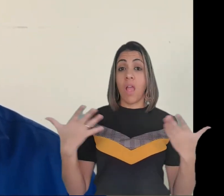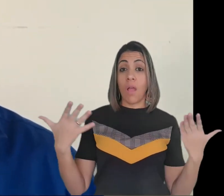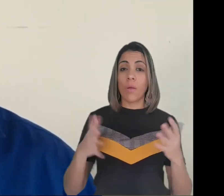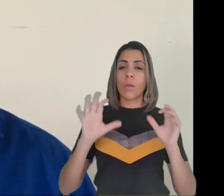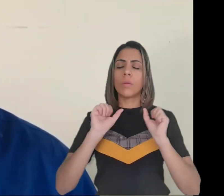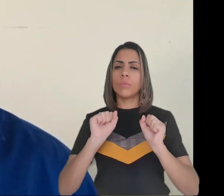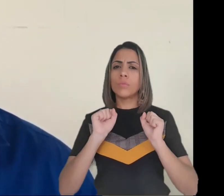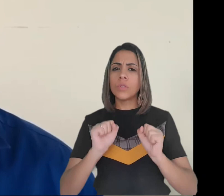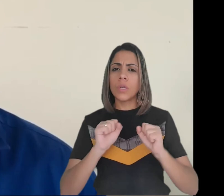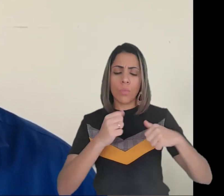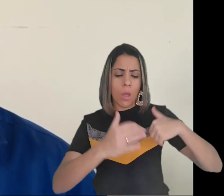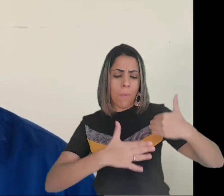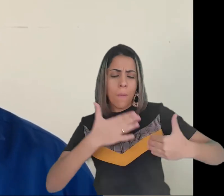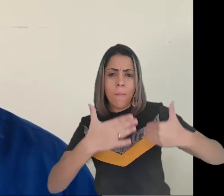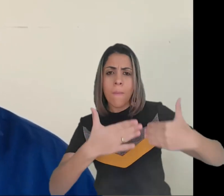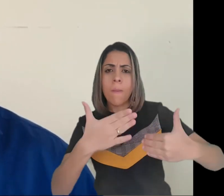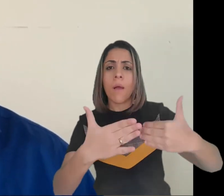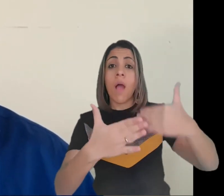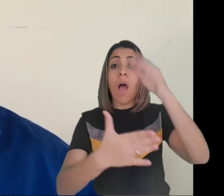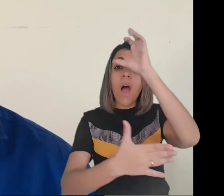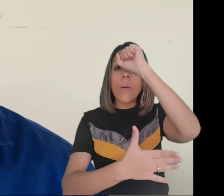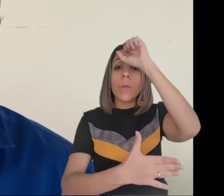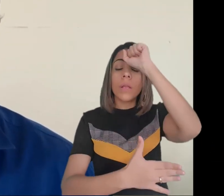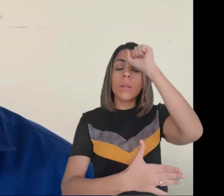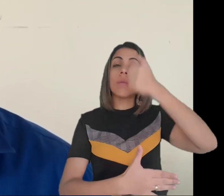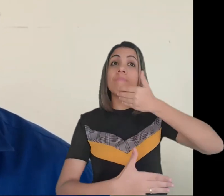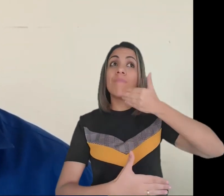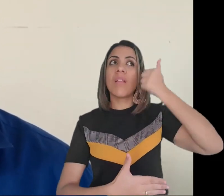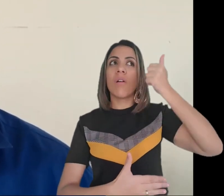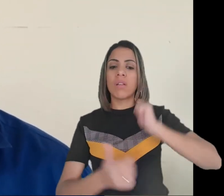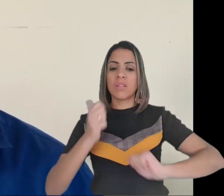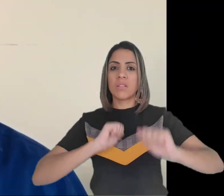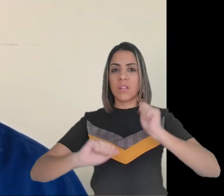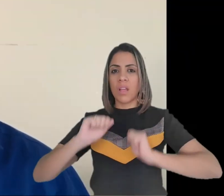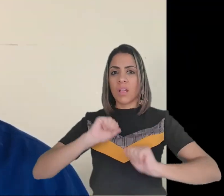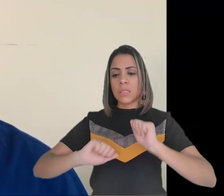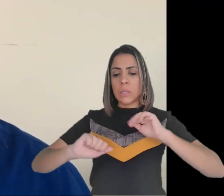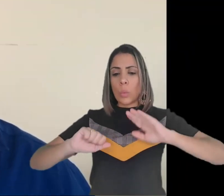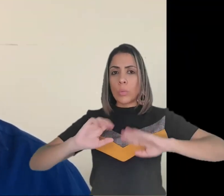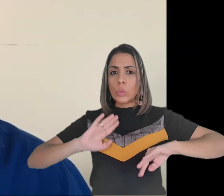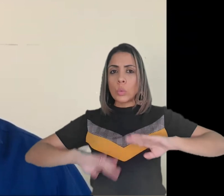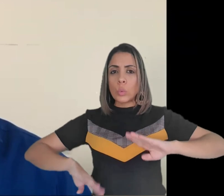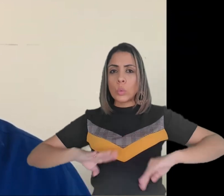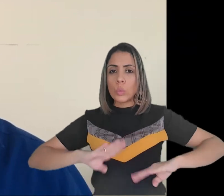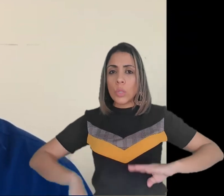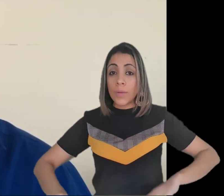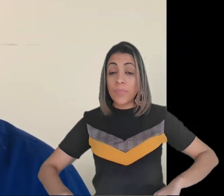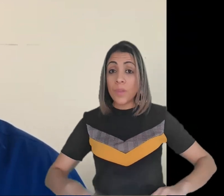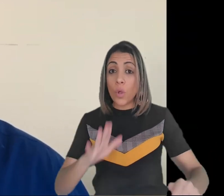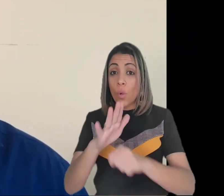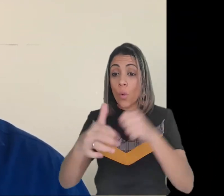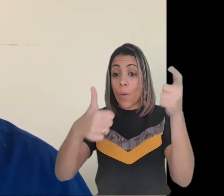percorrer os passos que demos no caminho para aprender a lidar melhor com a ansiedade. O primeiro,